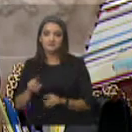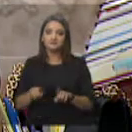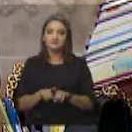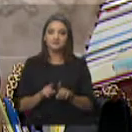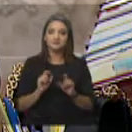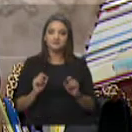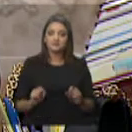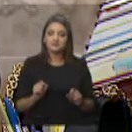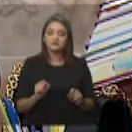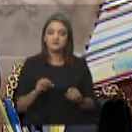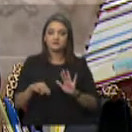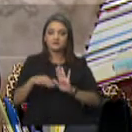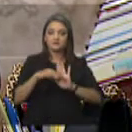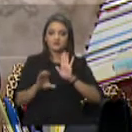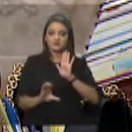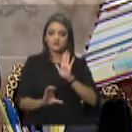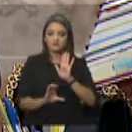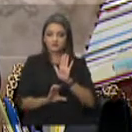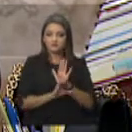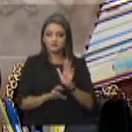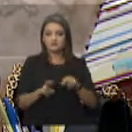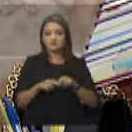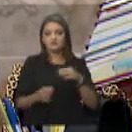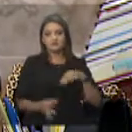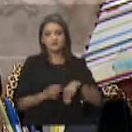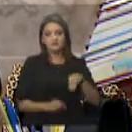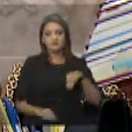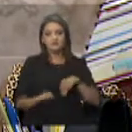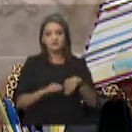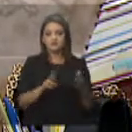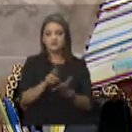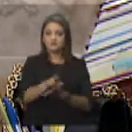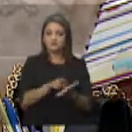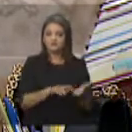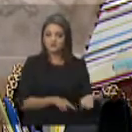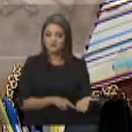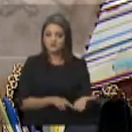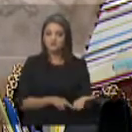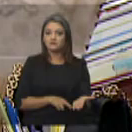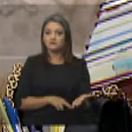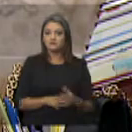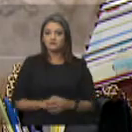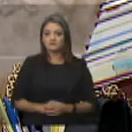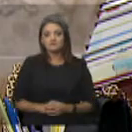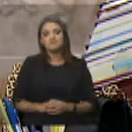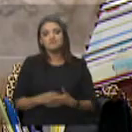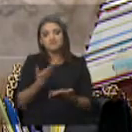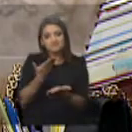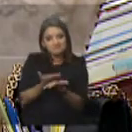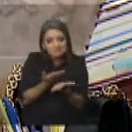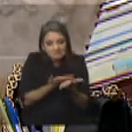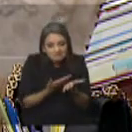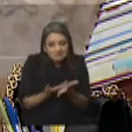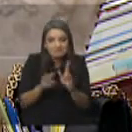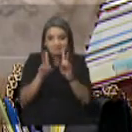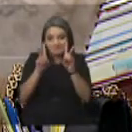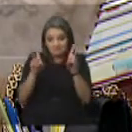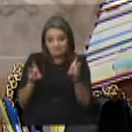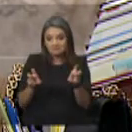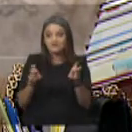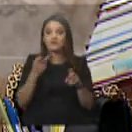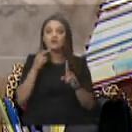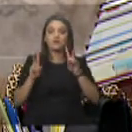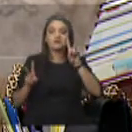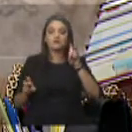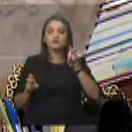do pleito da medida cautelar por Sua Excelência, o senhor ministro relator, profundo estudioso da temática, dizia que em um